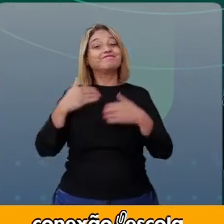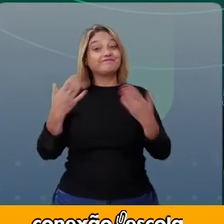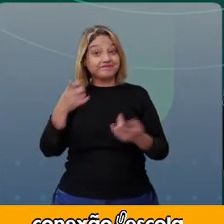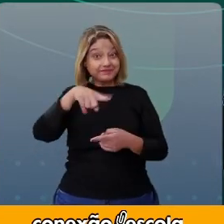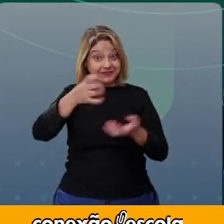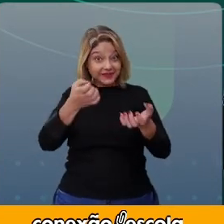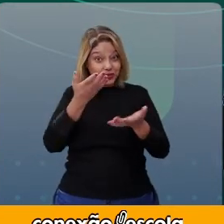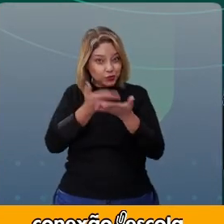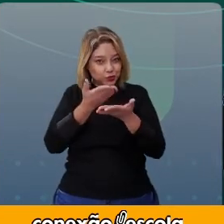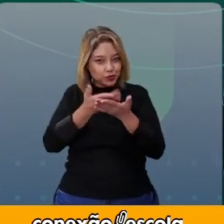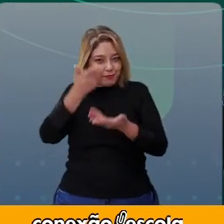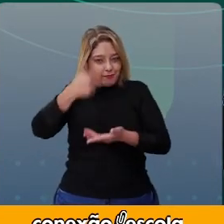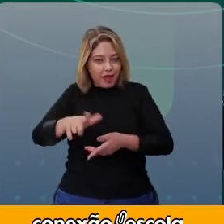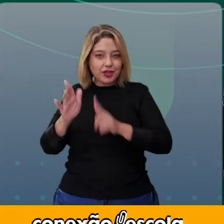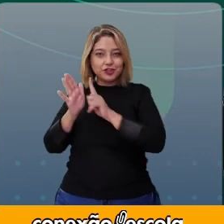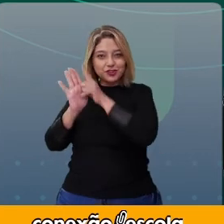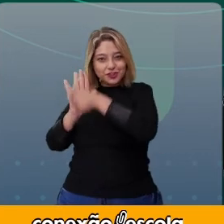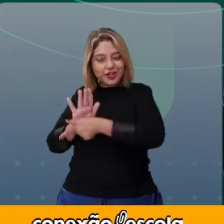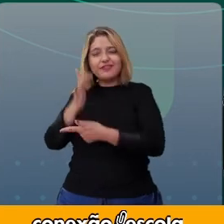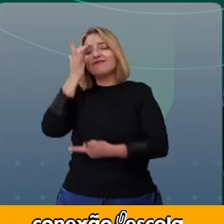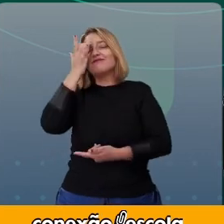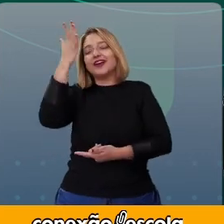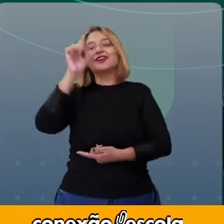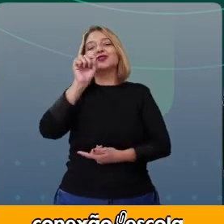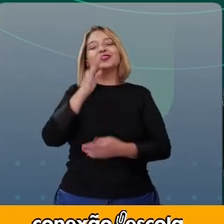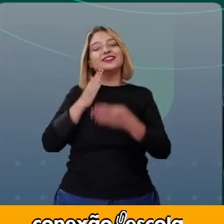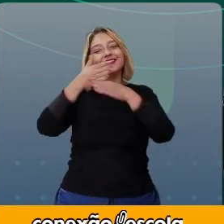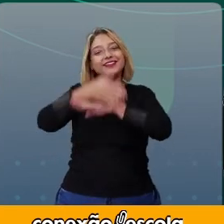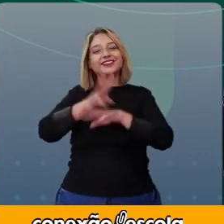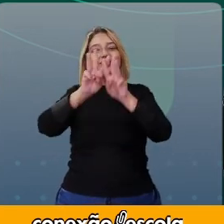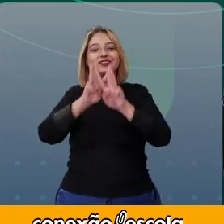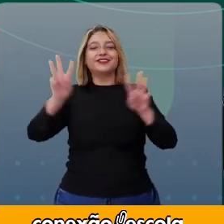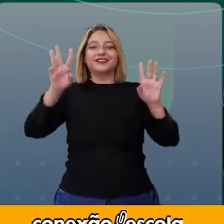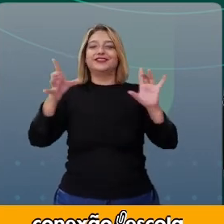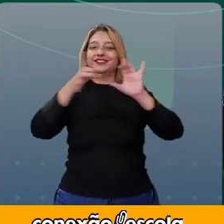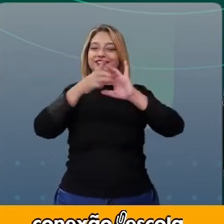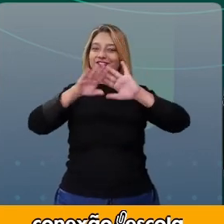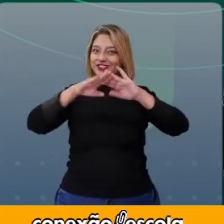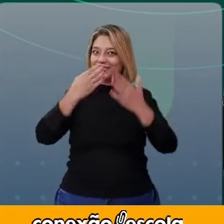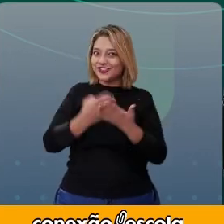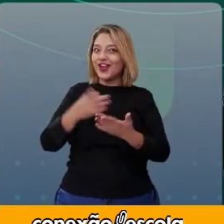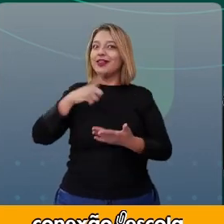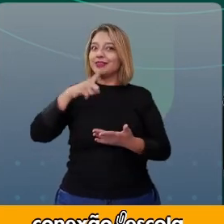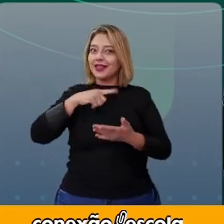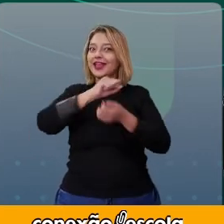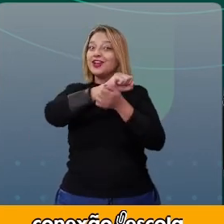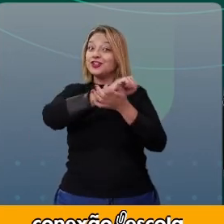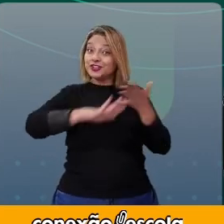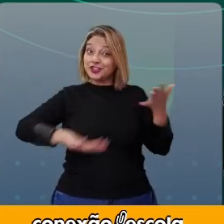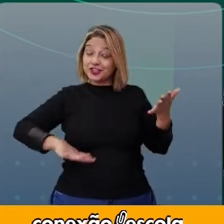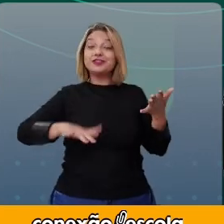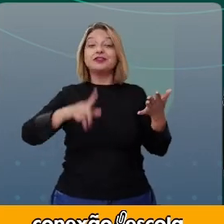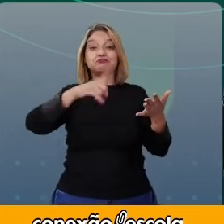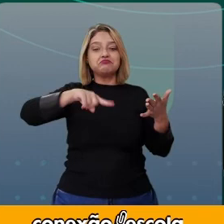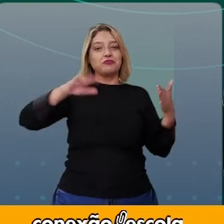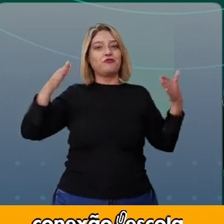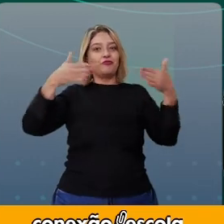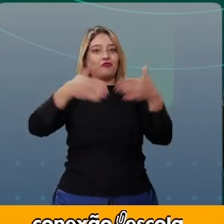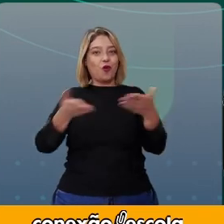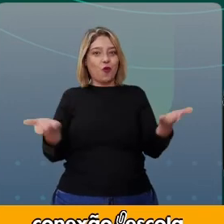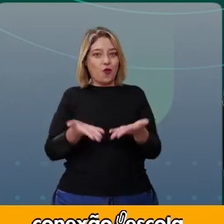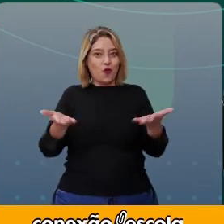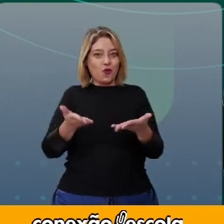pouquinho mais sobre esse gênero? É simples. Acesse o portal Conexão Escola, que tem uma atividade direcionada a essa